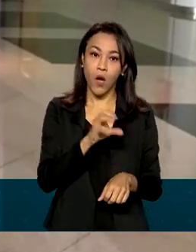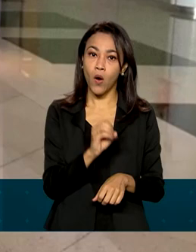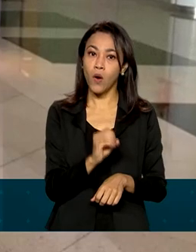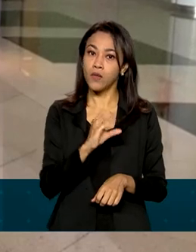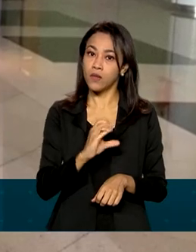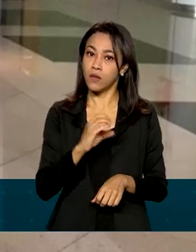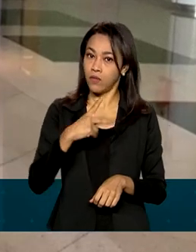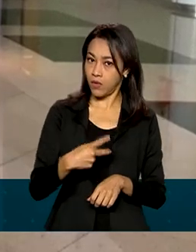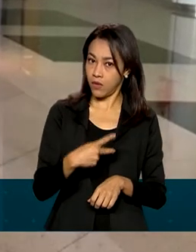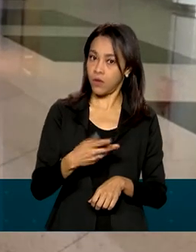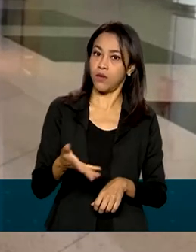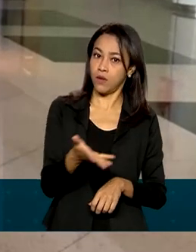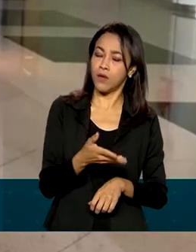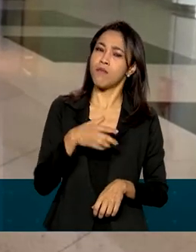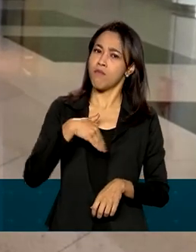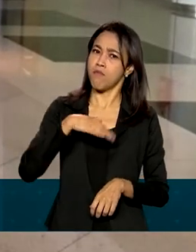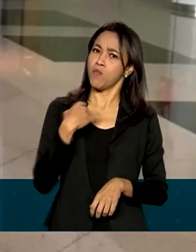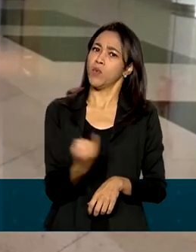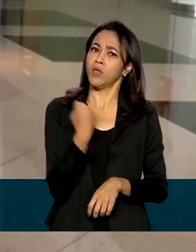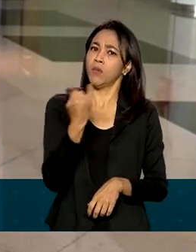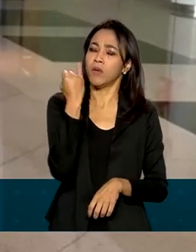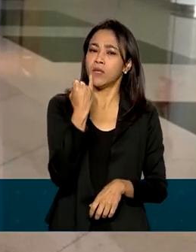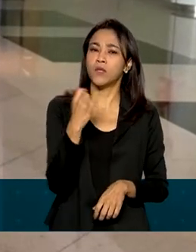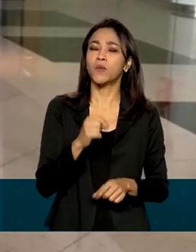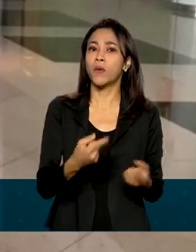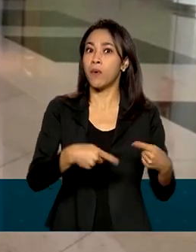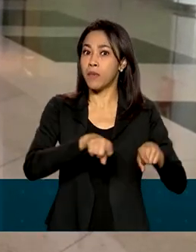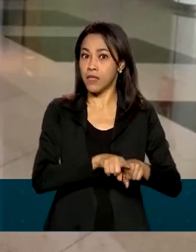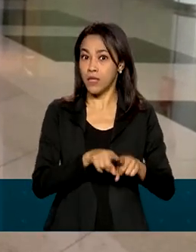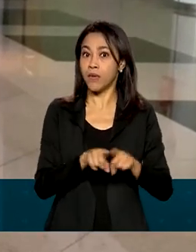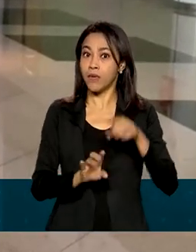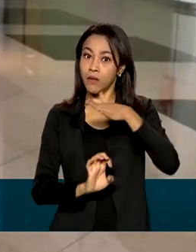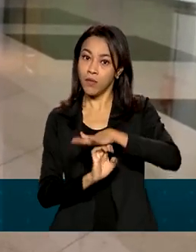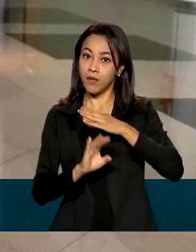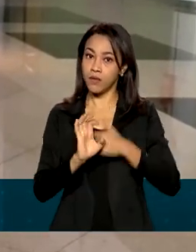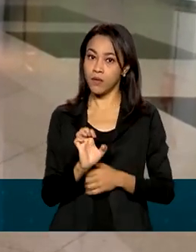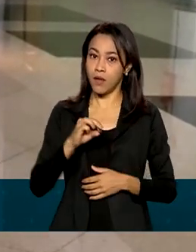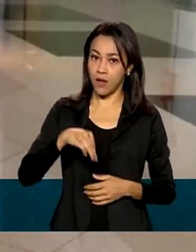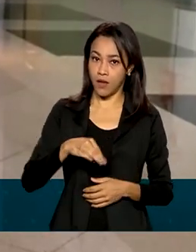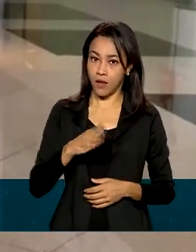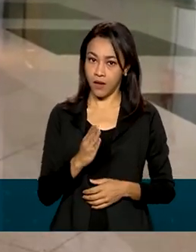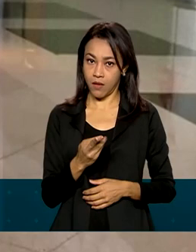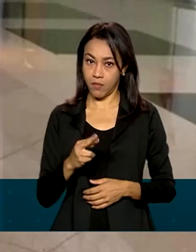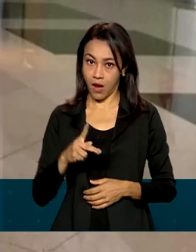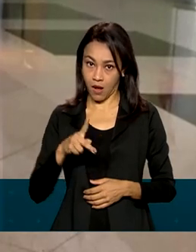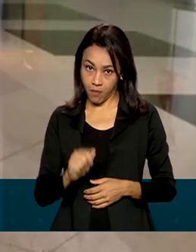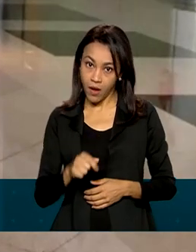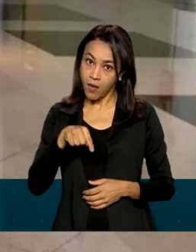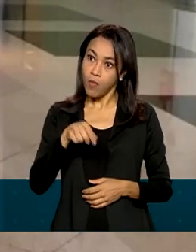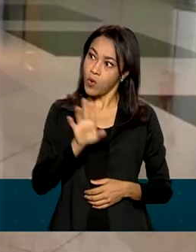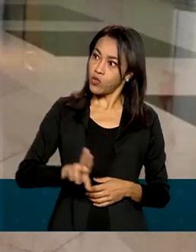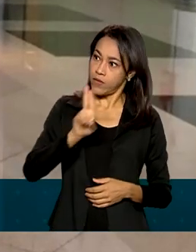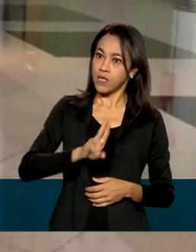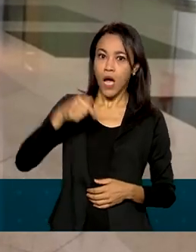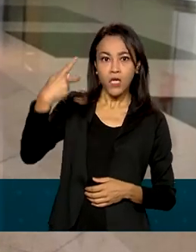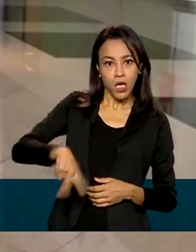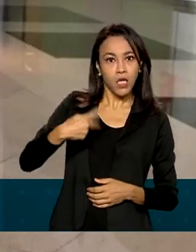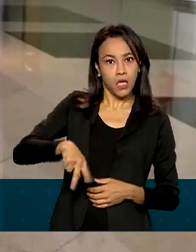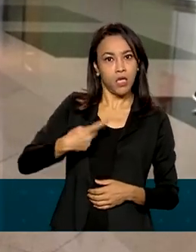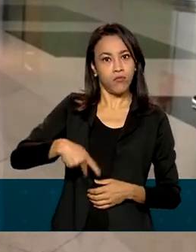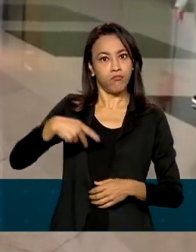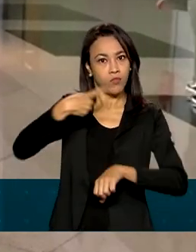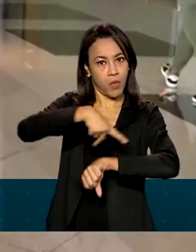mas principalmente, e muito importante, uma parceria da Embrapa com a OCP, com a faculdade, com a universidade aqui de Marrocos, para